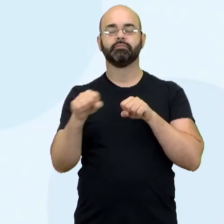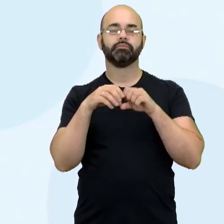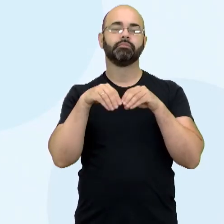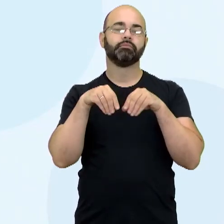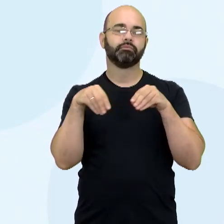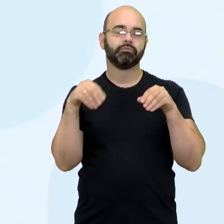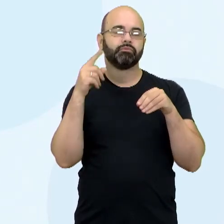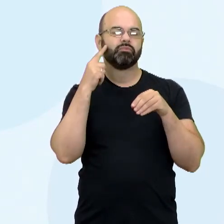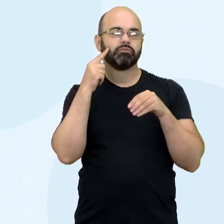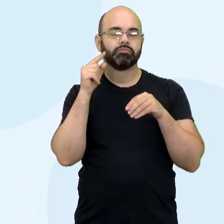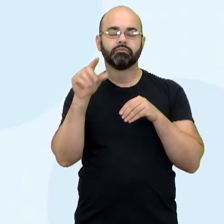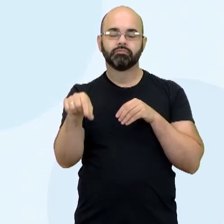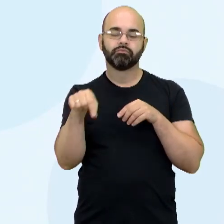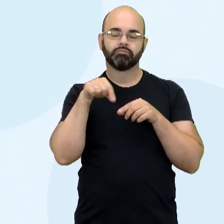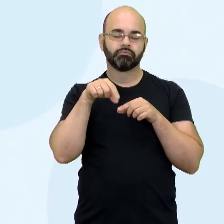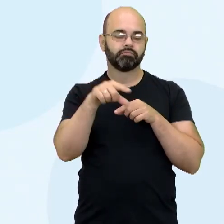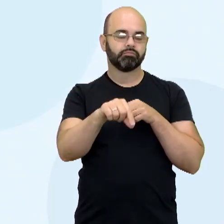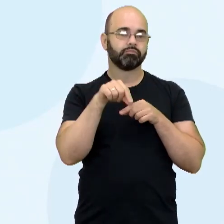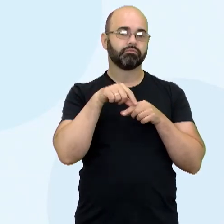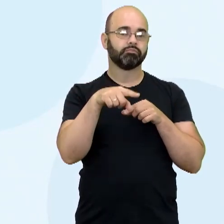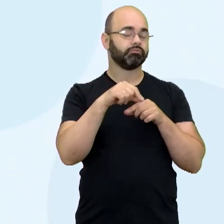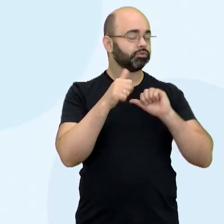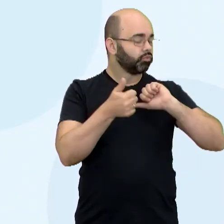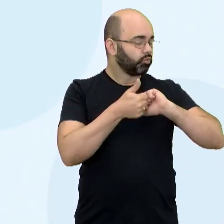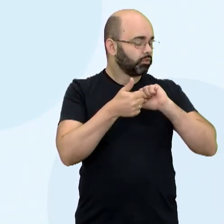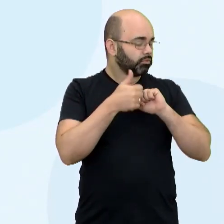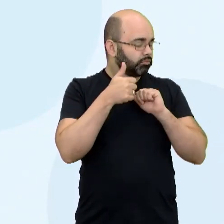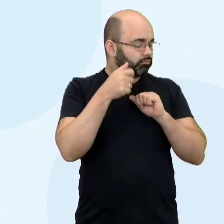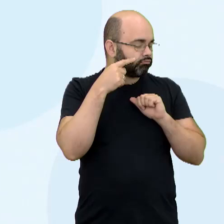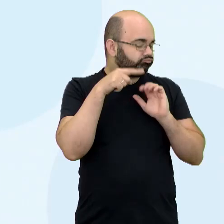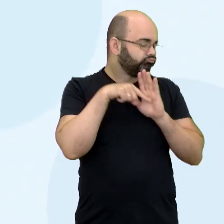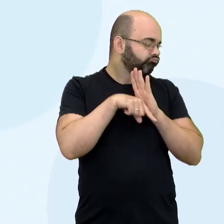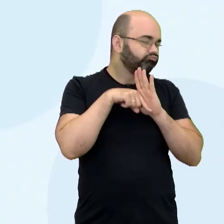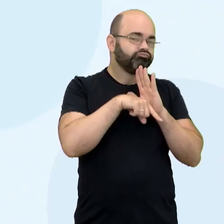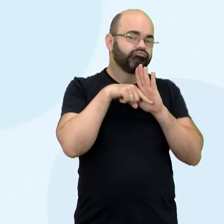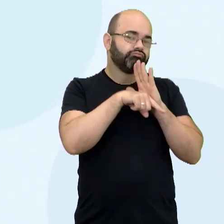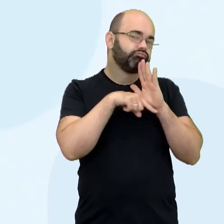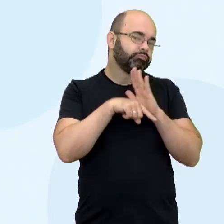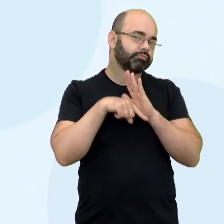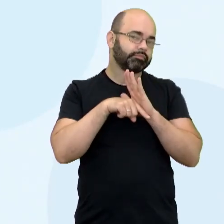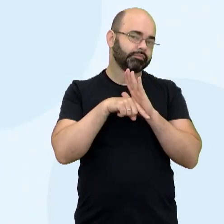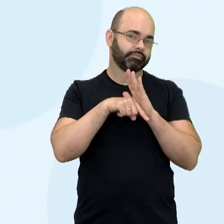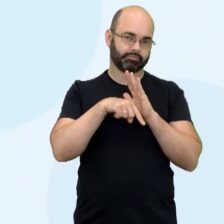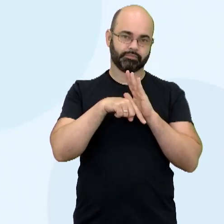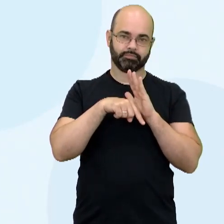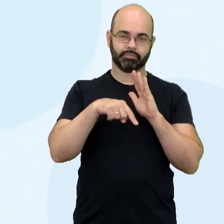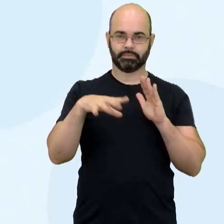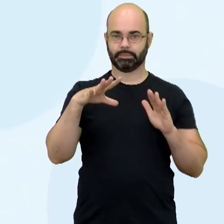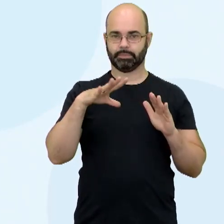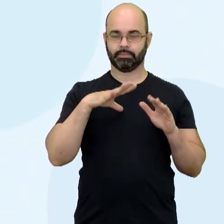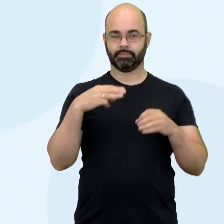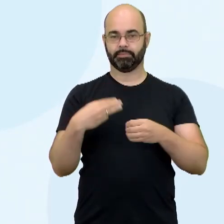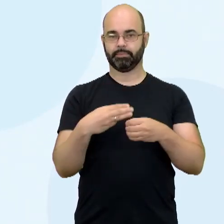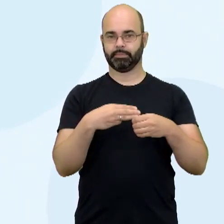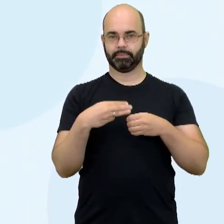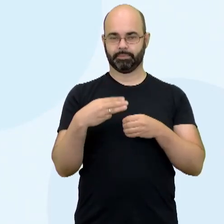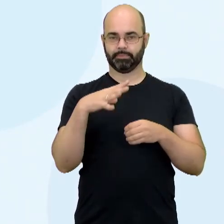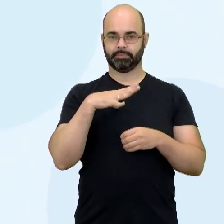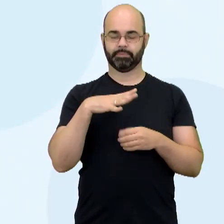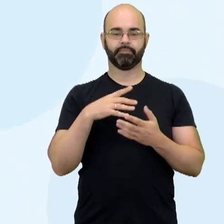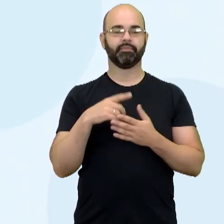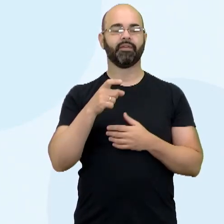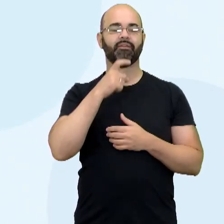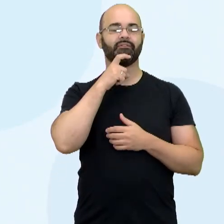amostra, para ter aí aquele controle de qualidade dos solos aqui da região metropolitana. E aí nós temos vários pontos